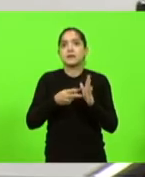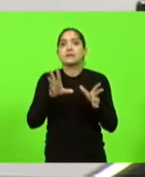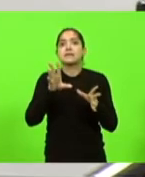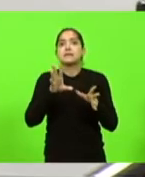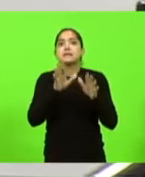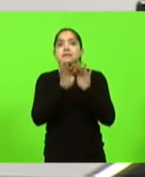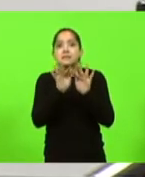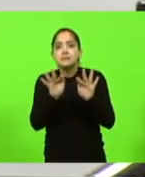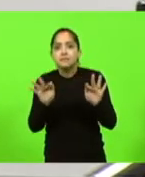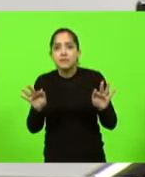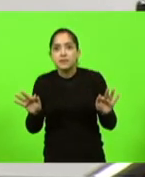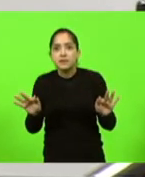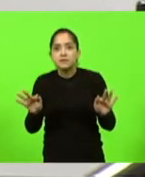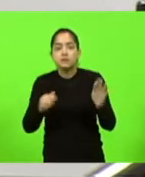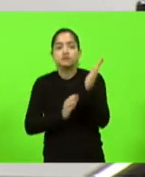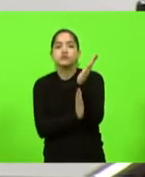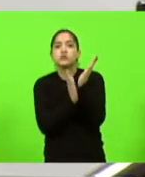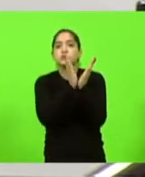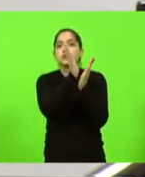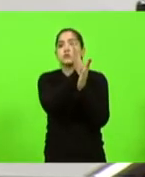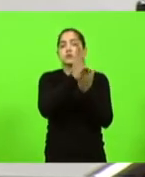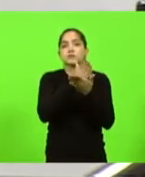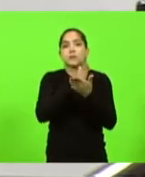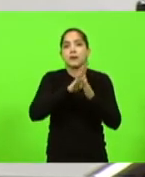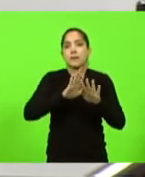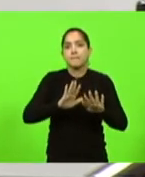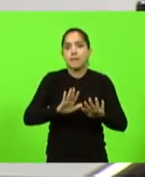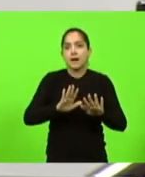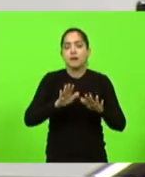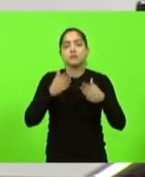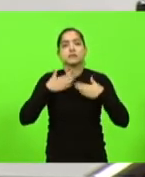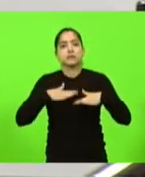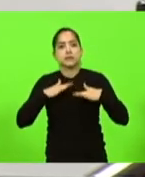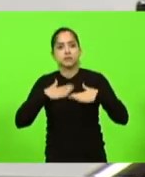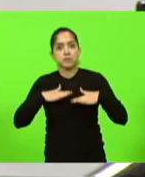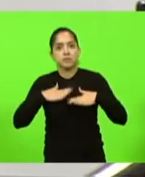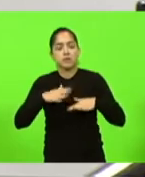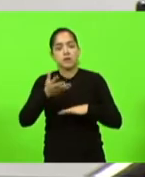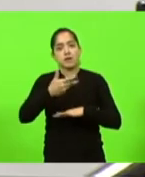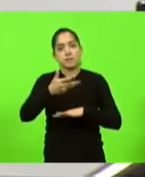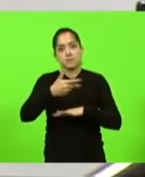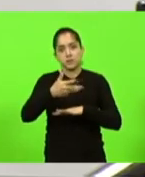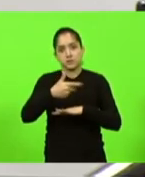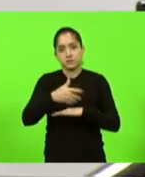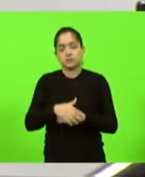Simplificação, desburocratização, tranquilidade e rapidez.